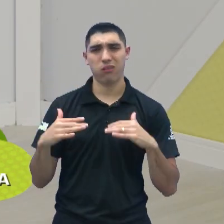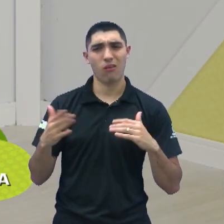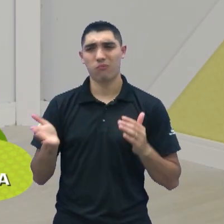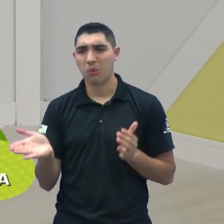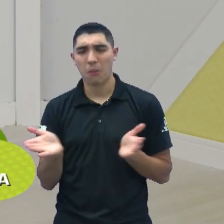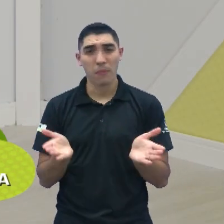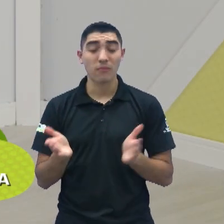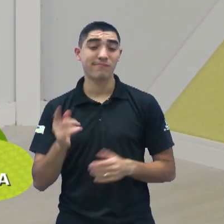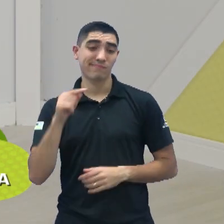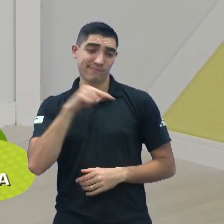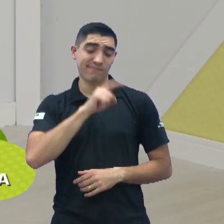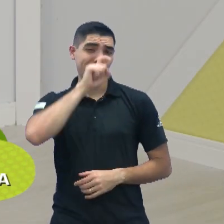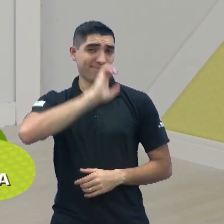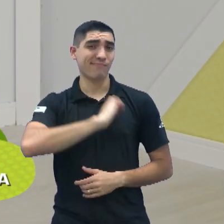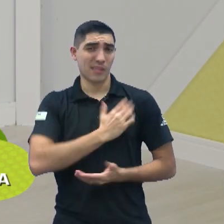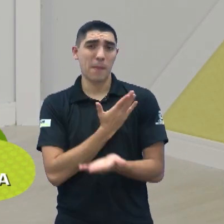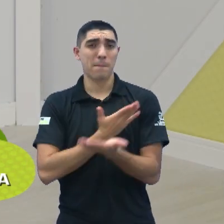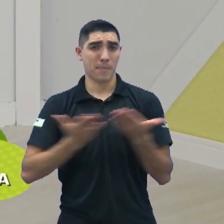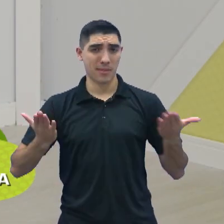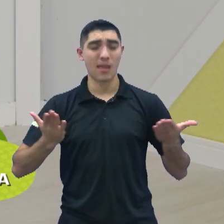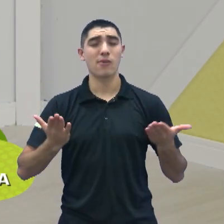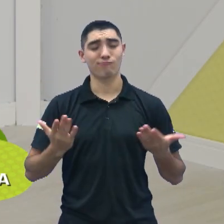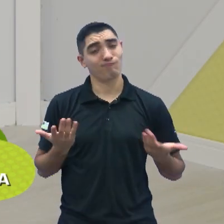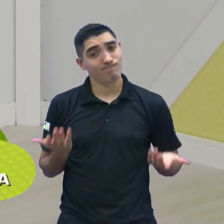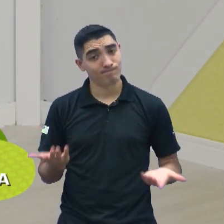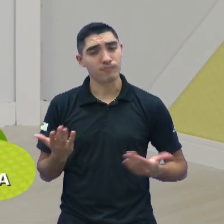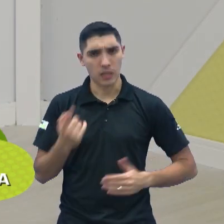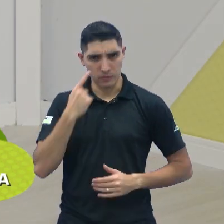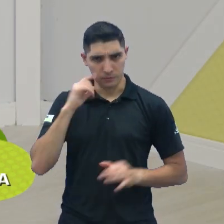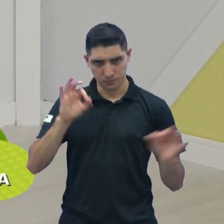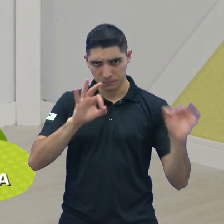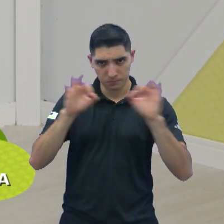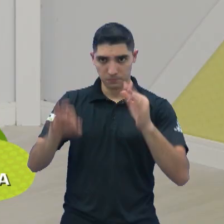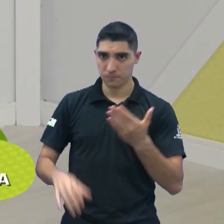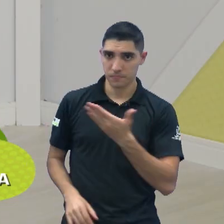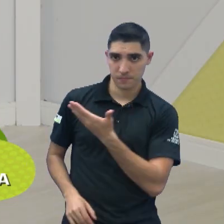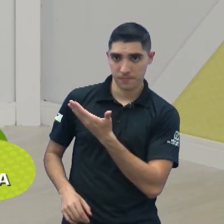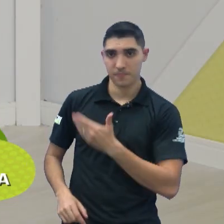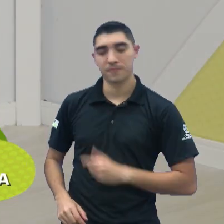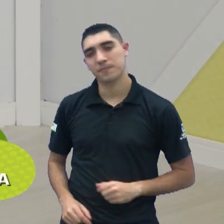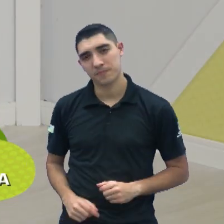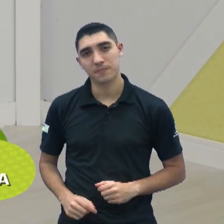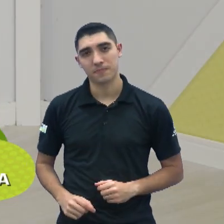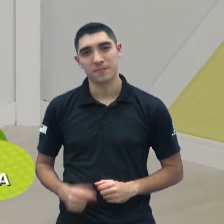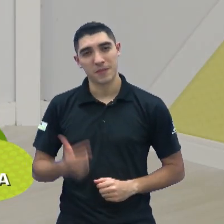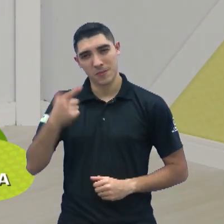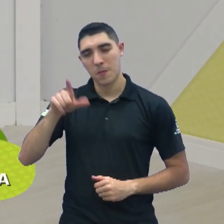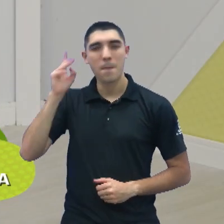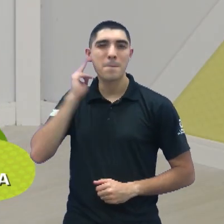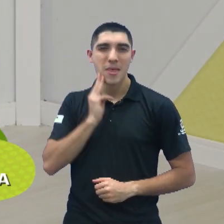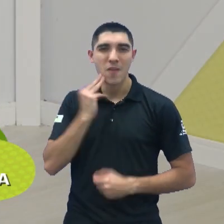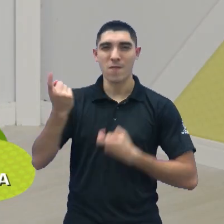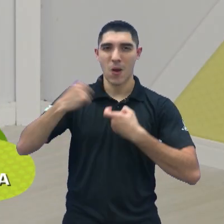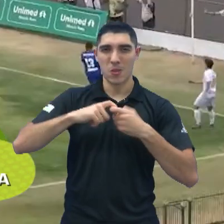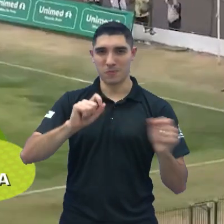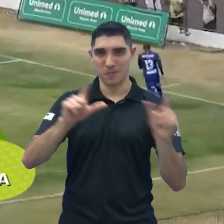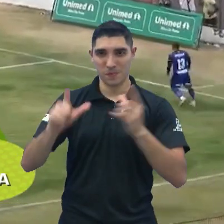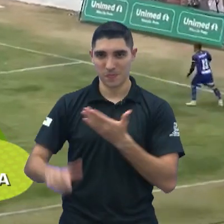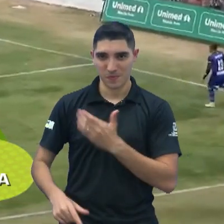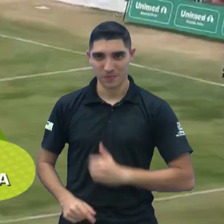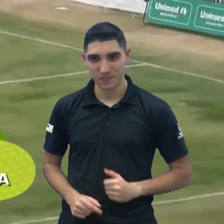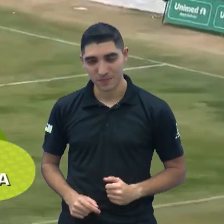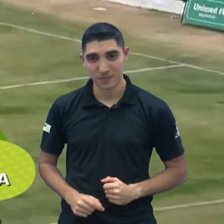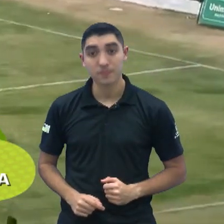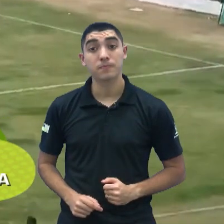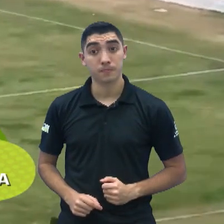saiu derrotada do estádio Palma Travassos. Vamos ver como é que foi a partida? Solta, Matheus, de volta! A primeira